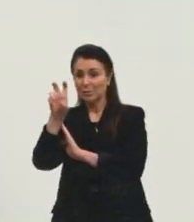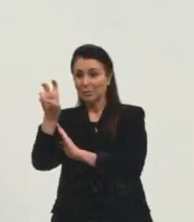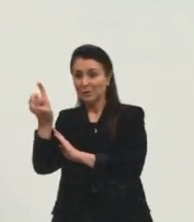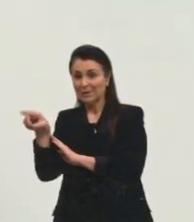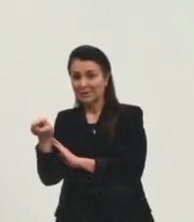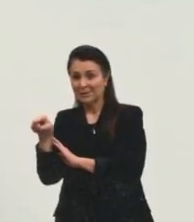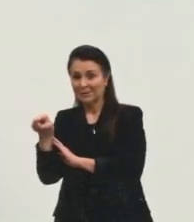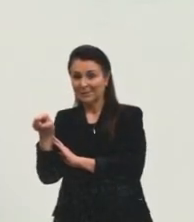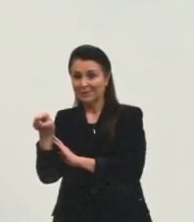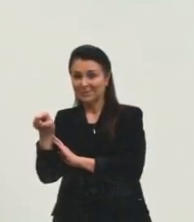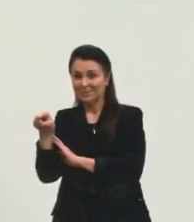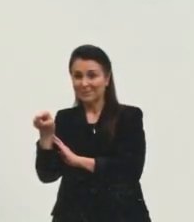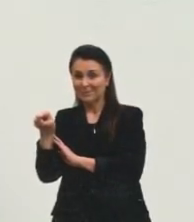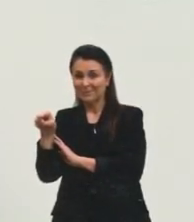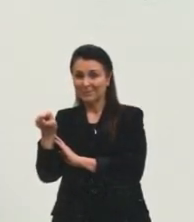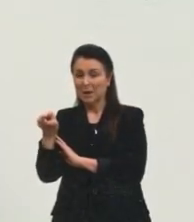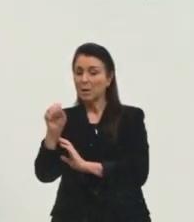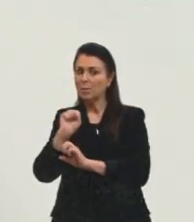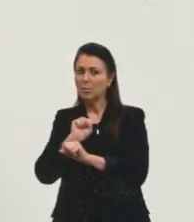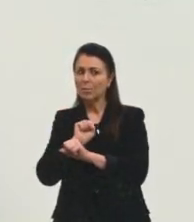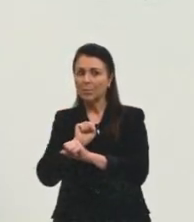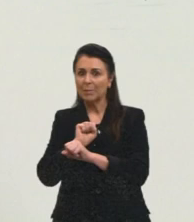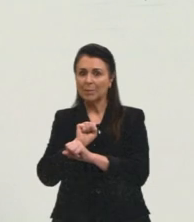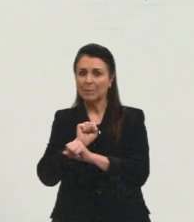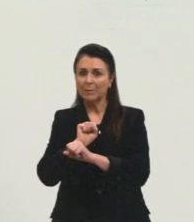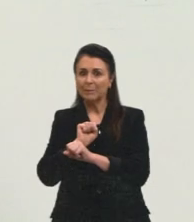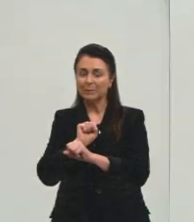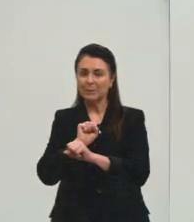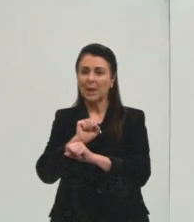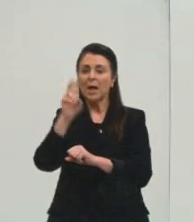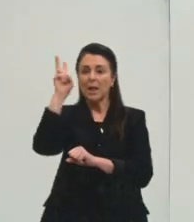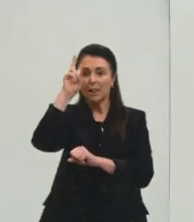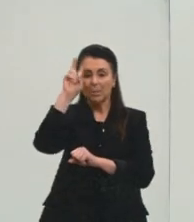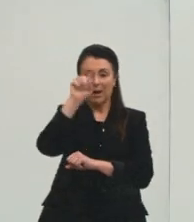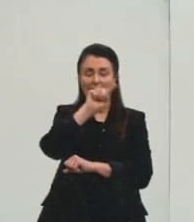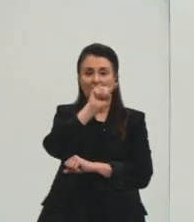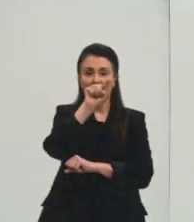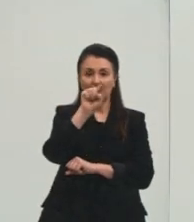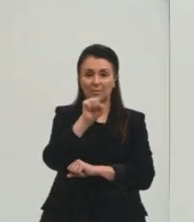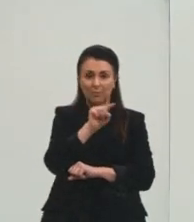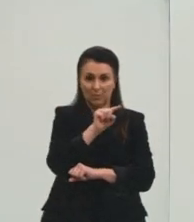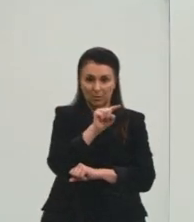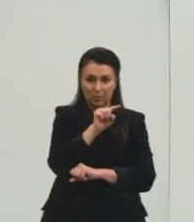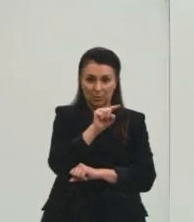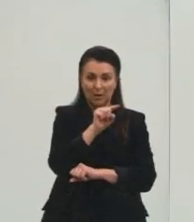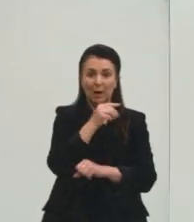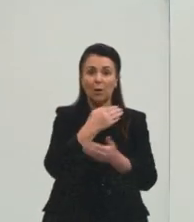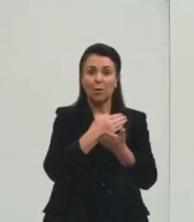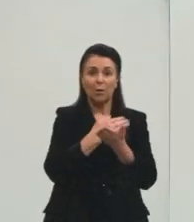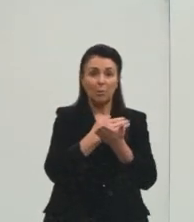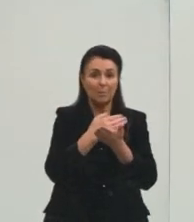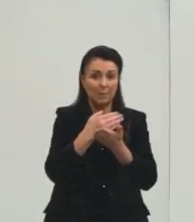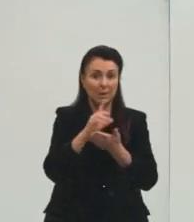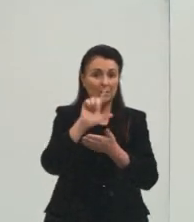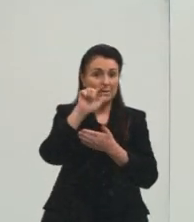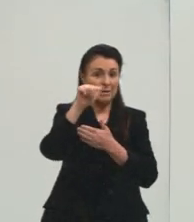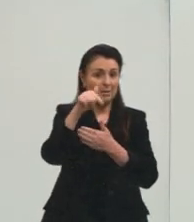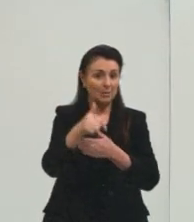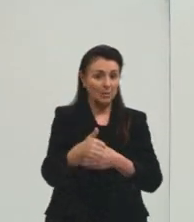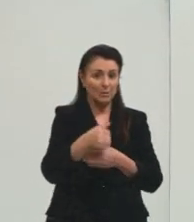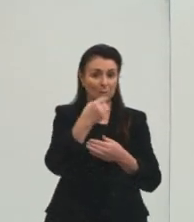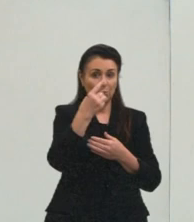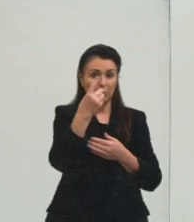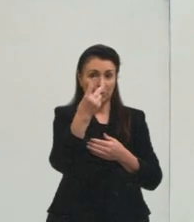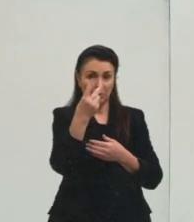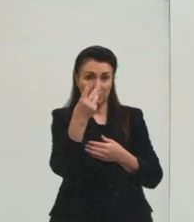aqui eu parei no cinco lembrem que a, começa a contar depois tá então 1 2